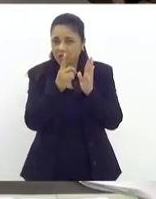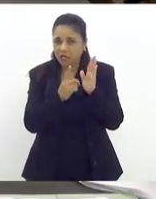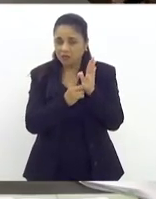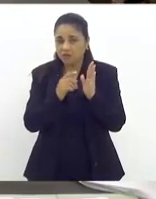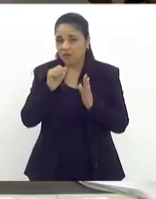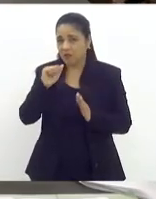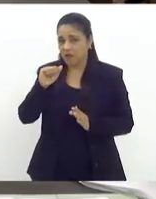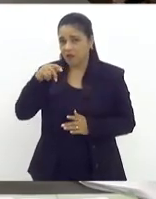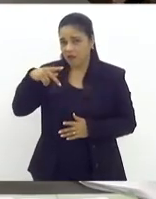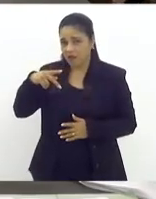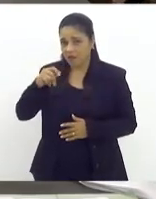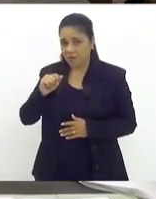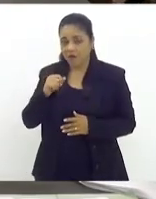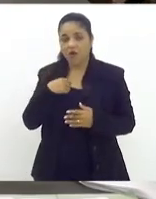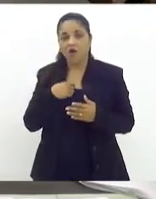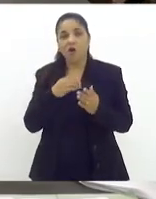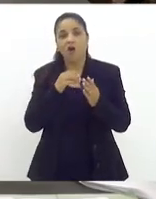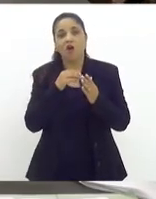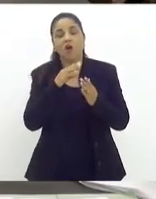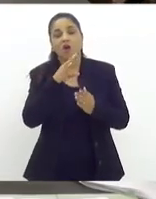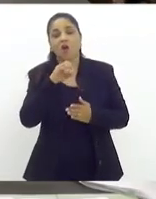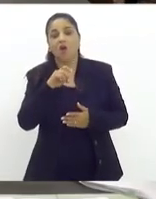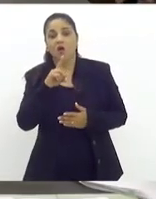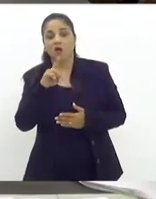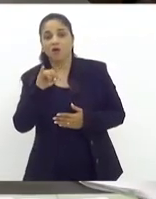exatamente qual é o disposto, o Código Florestal.